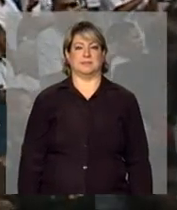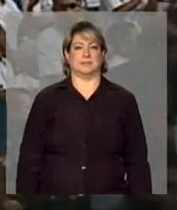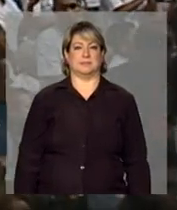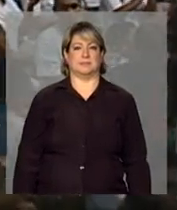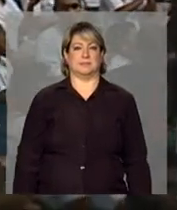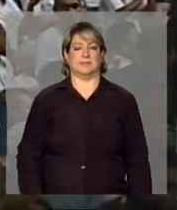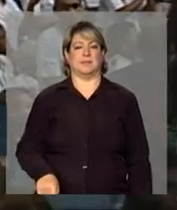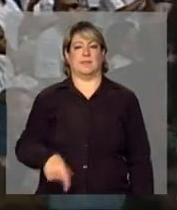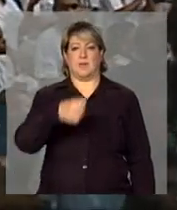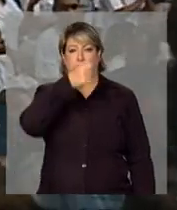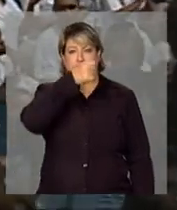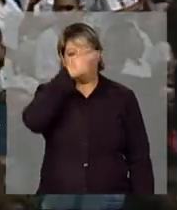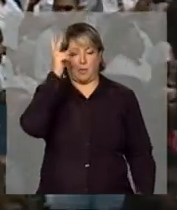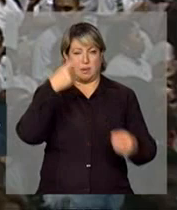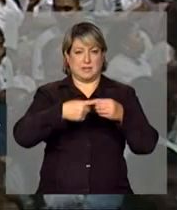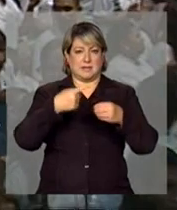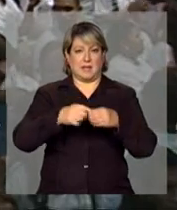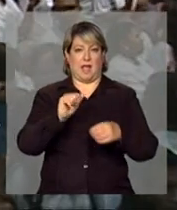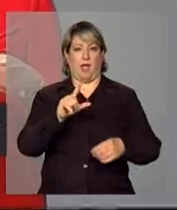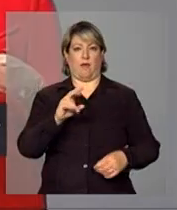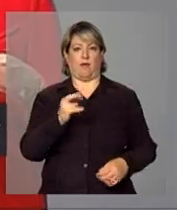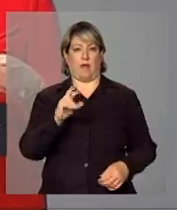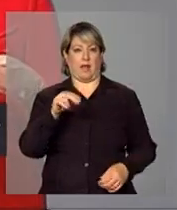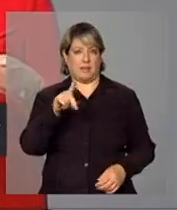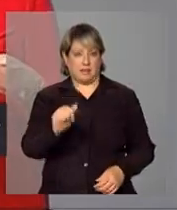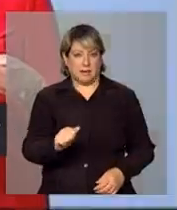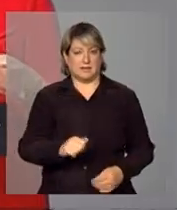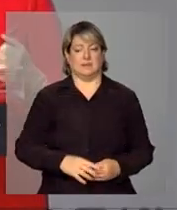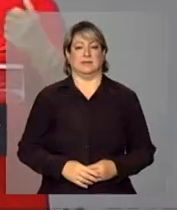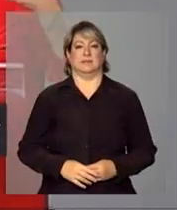O município de Alvorada.